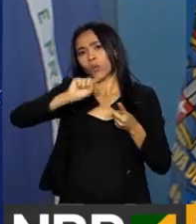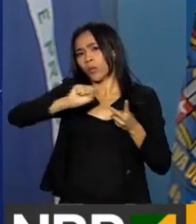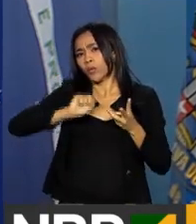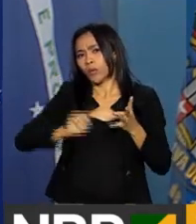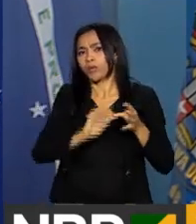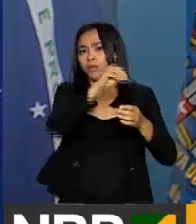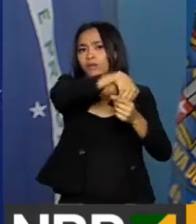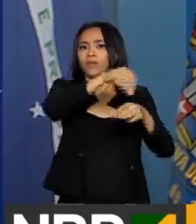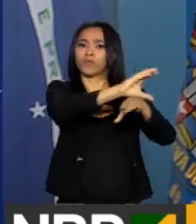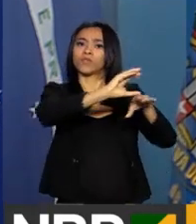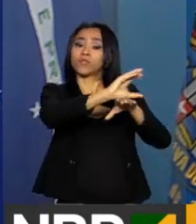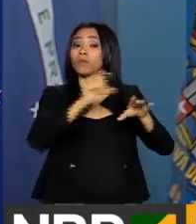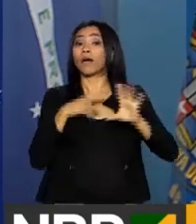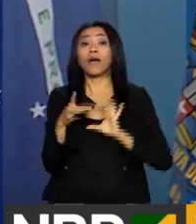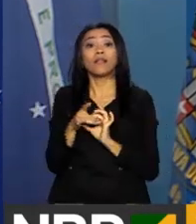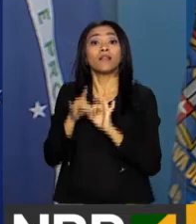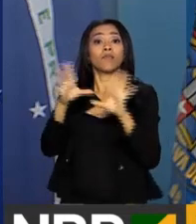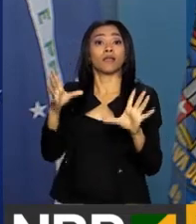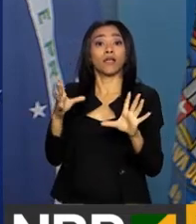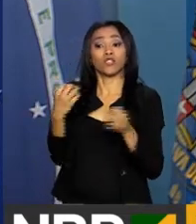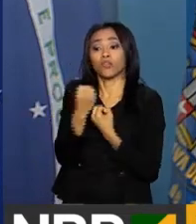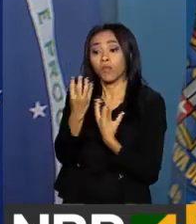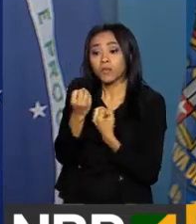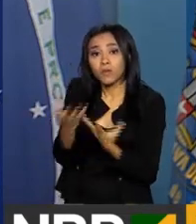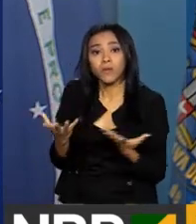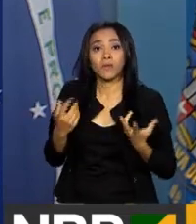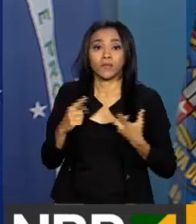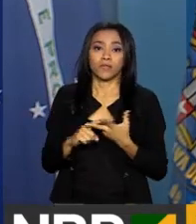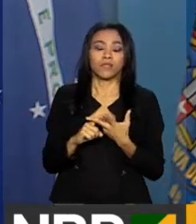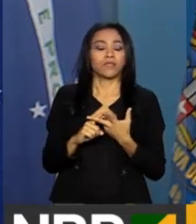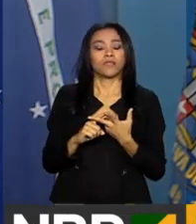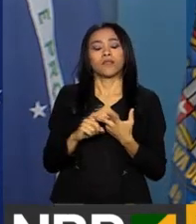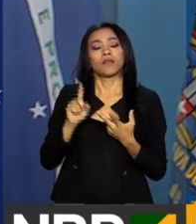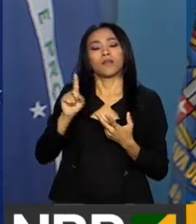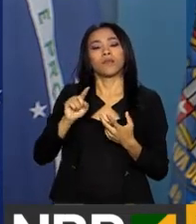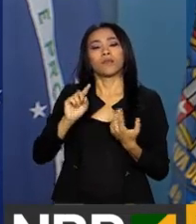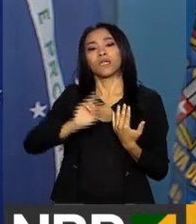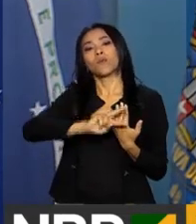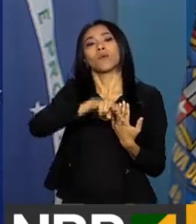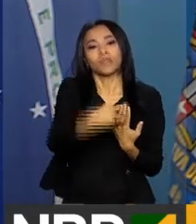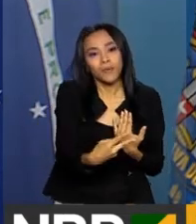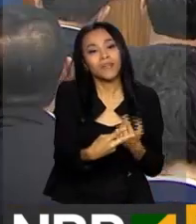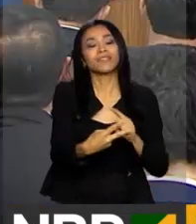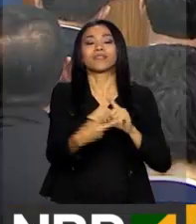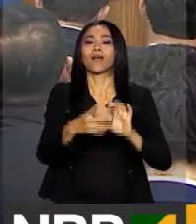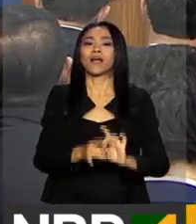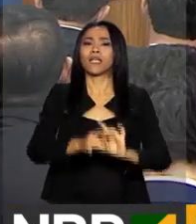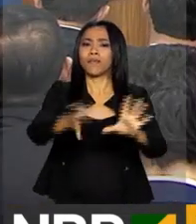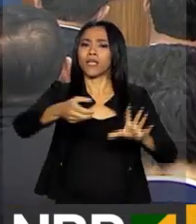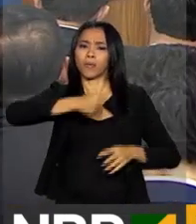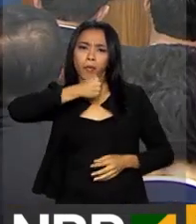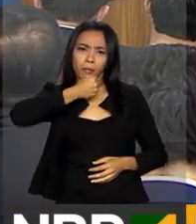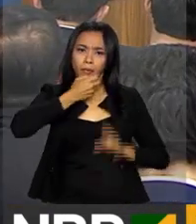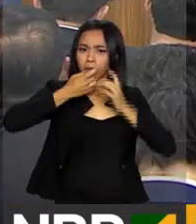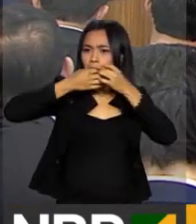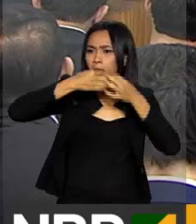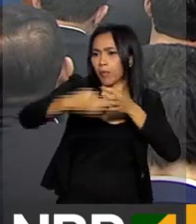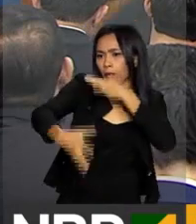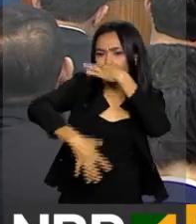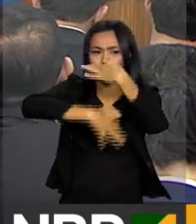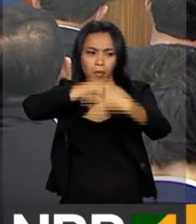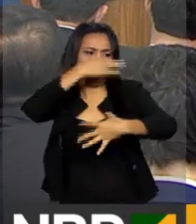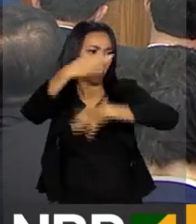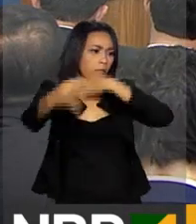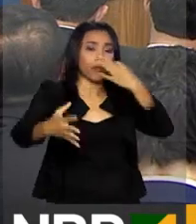a liberdade de informação em conseqüência a liberdade de imprensa então quanto mais